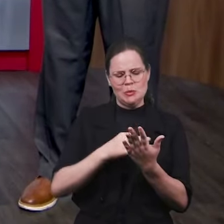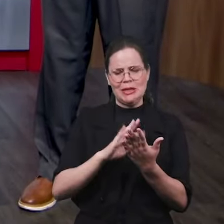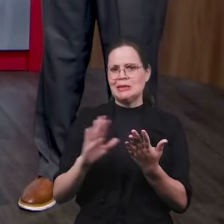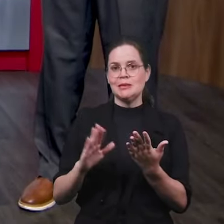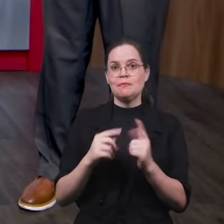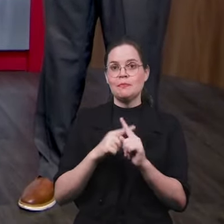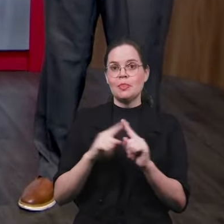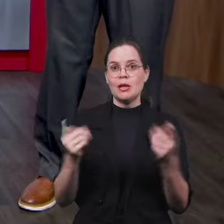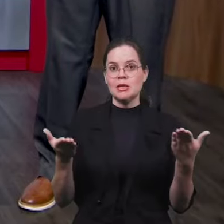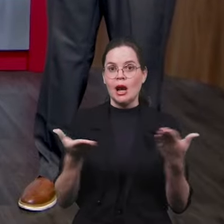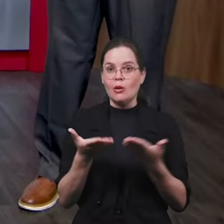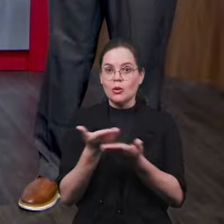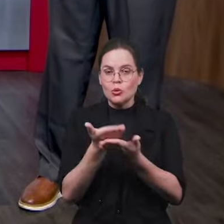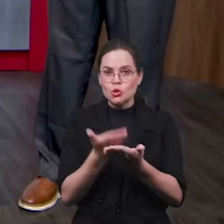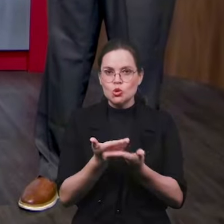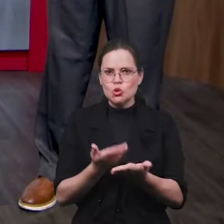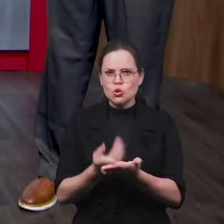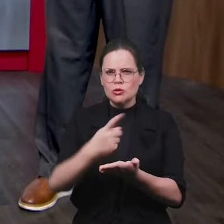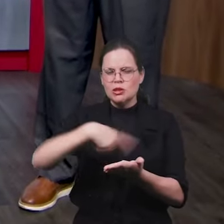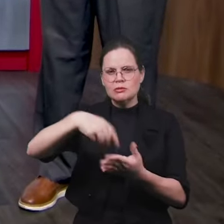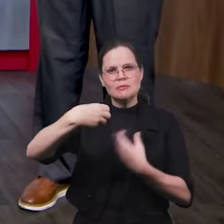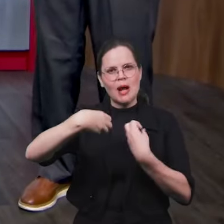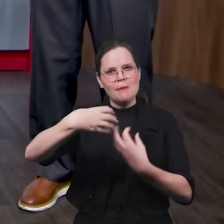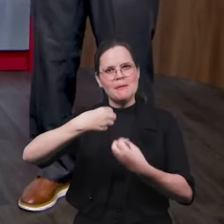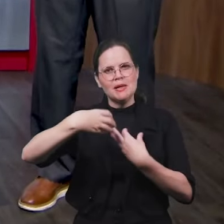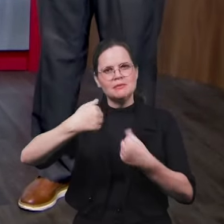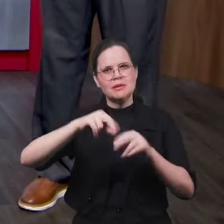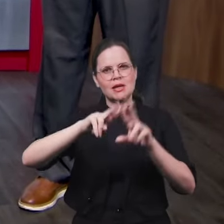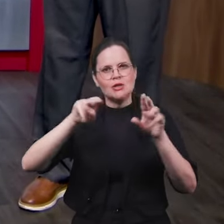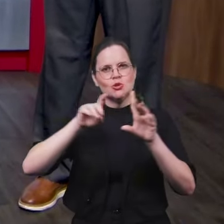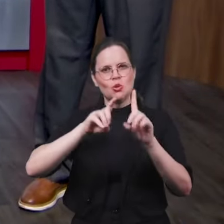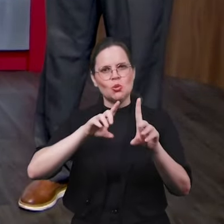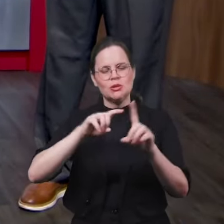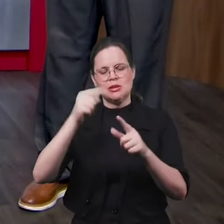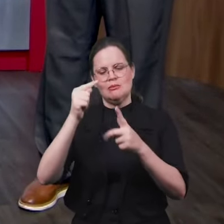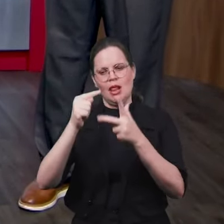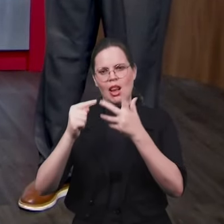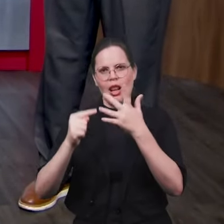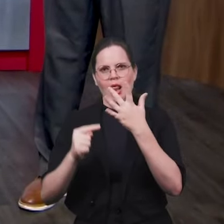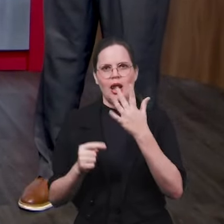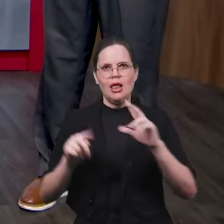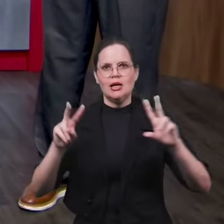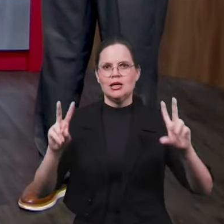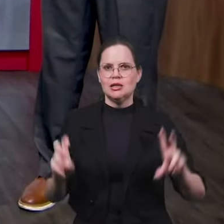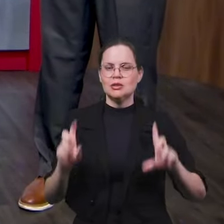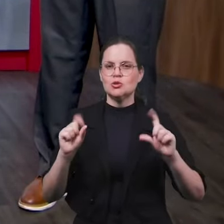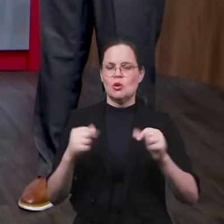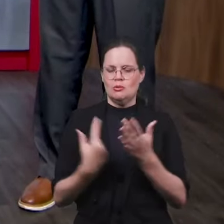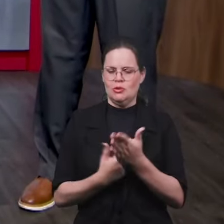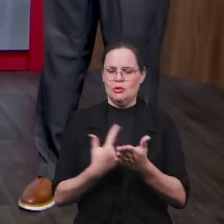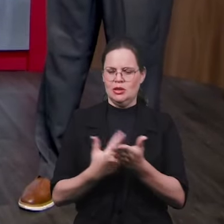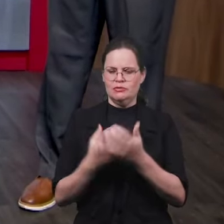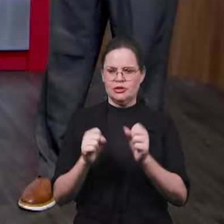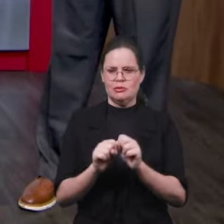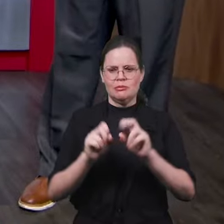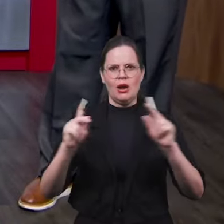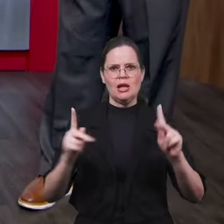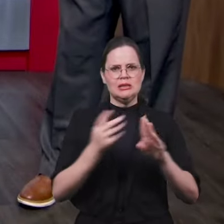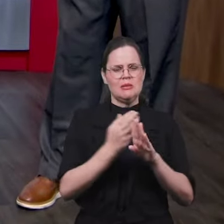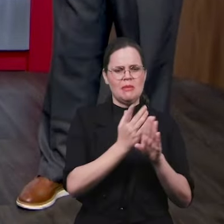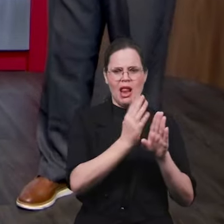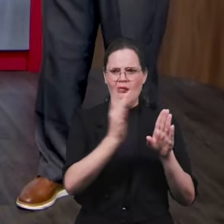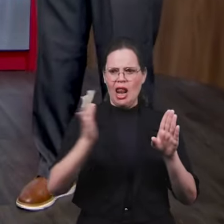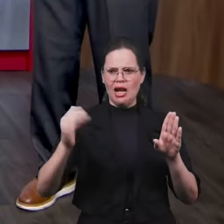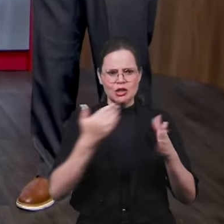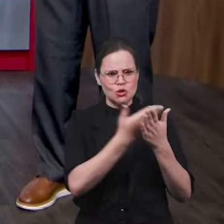e compreender, mas através dos ensinos de todos esses tempos, falando sobre o livro de